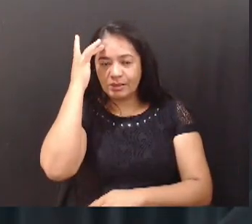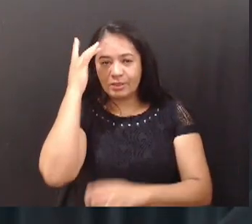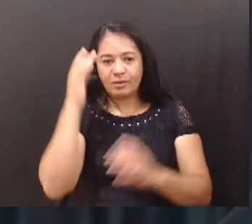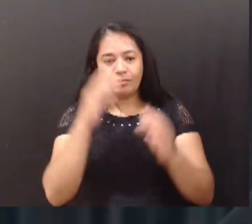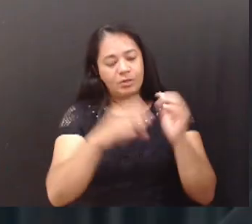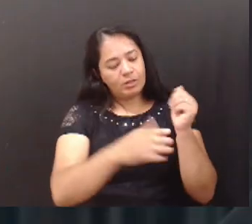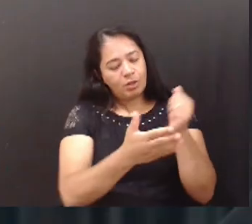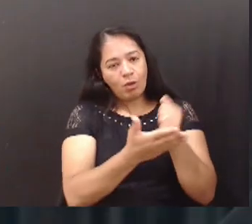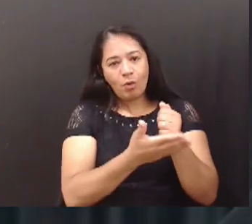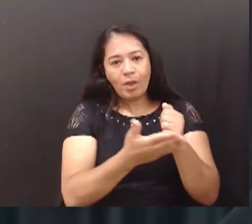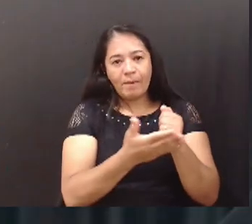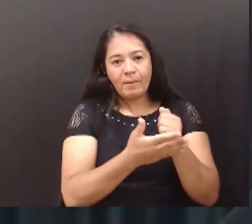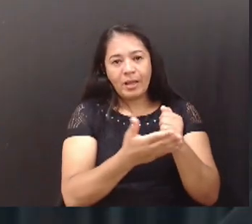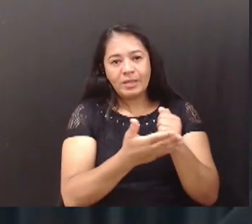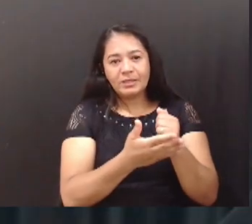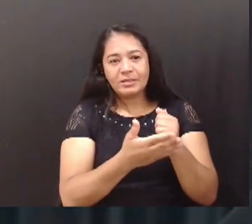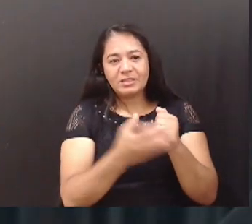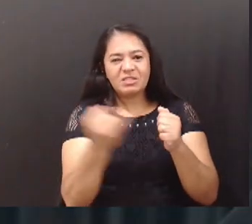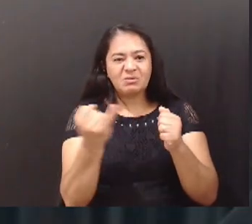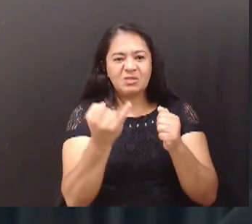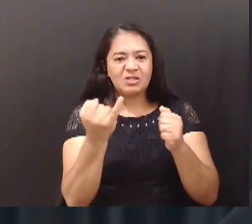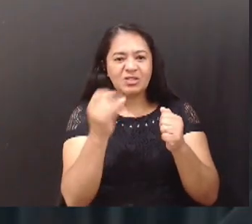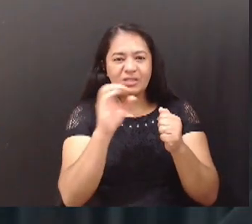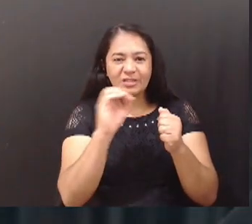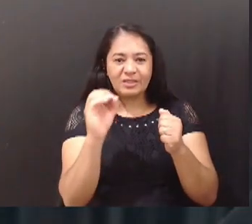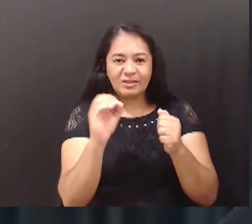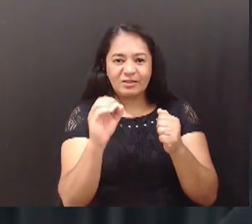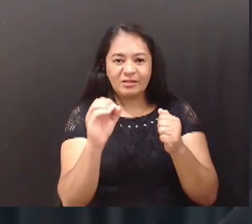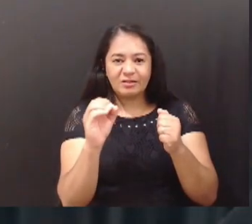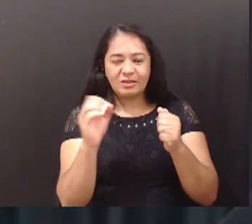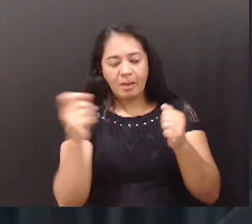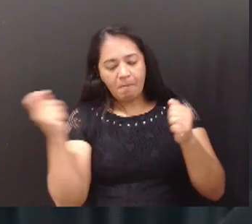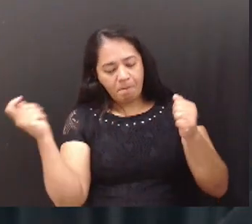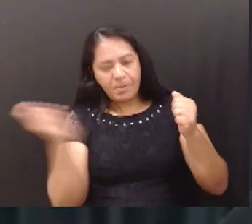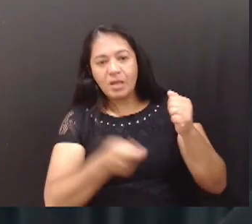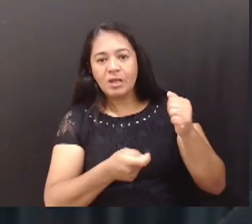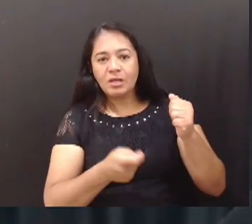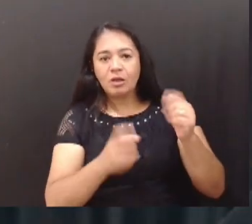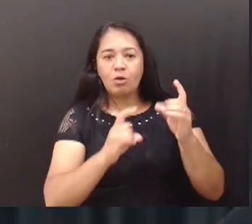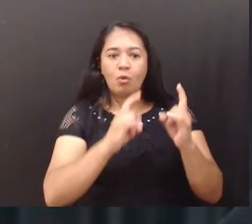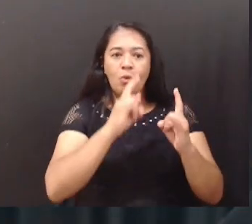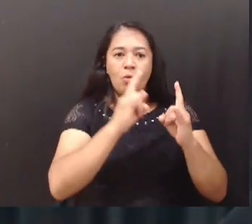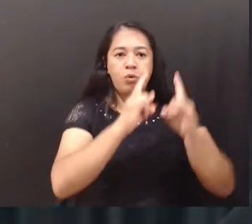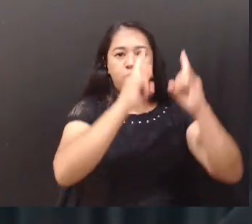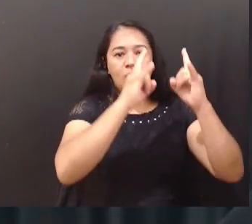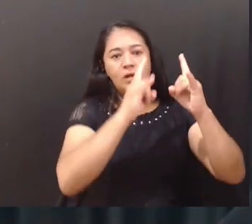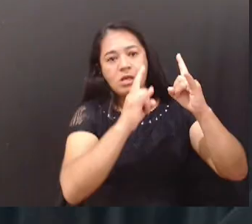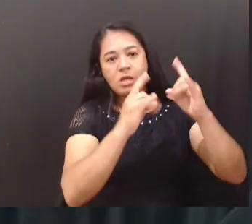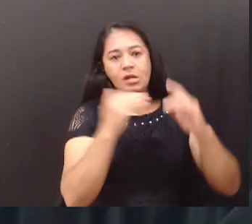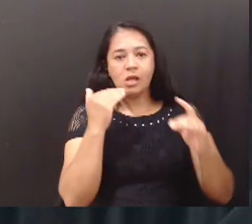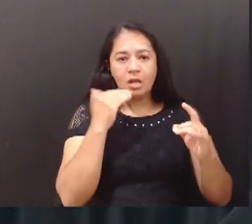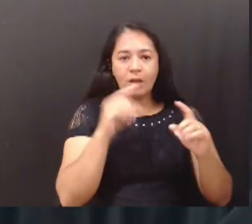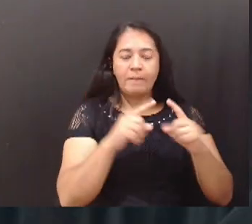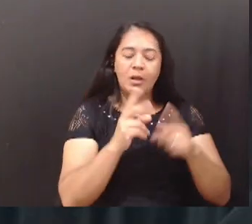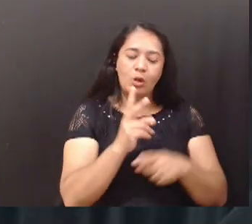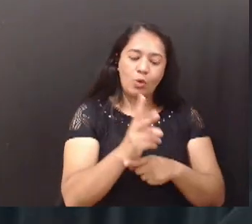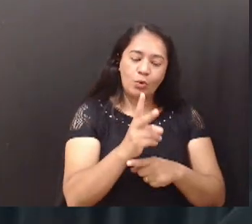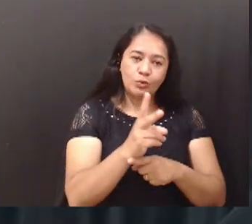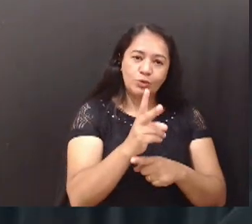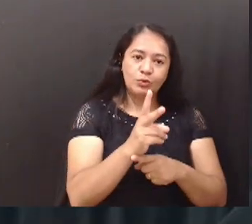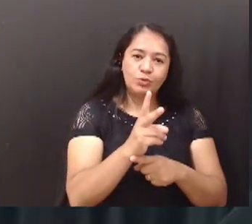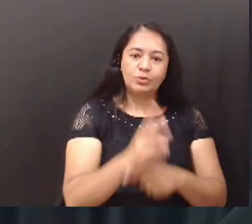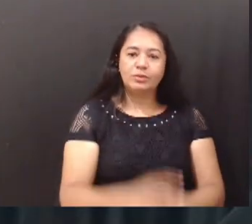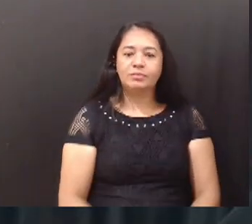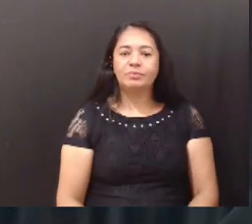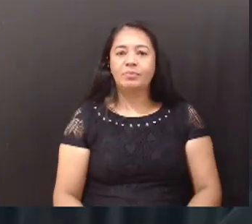tão importante, o prédio fica danificado, mas se sustenta. Agora, se